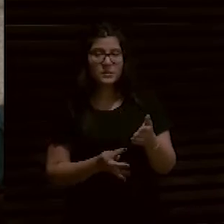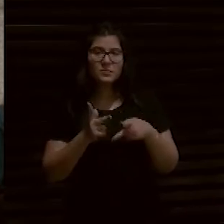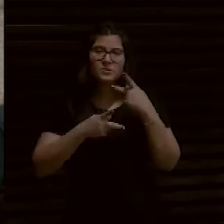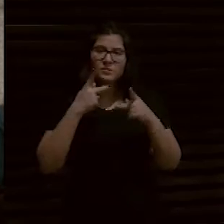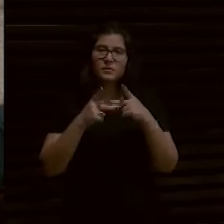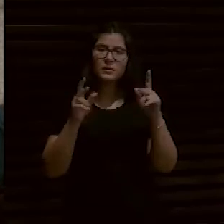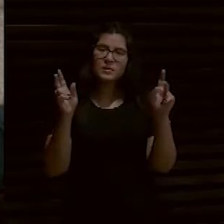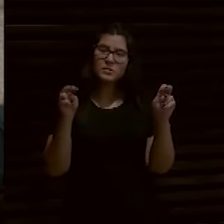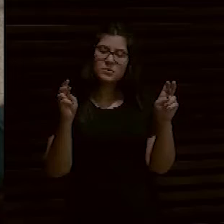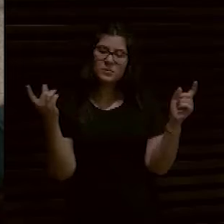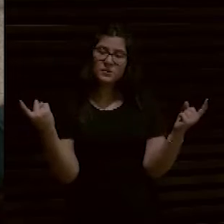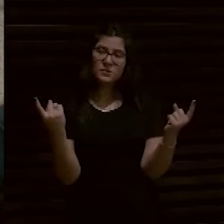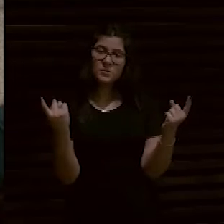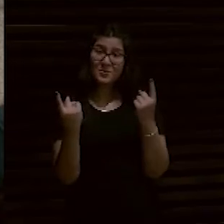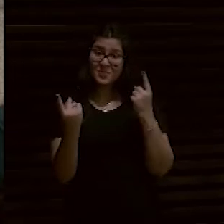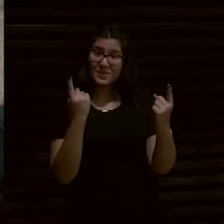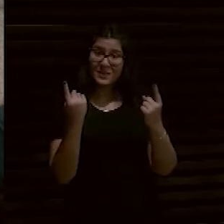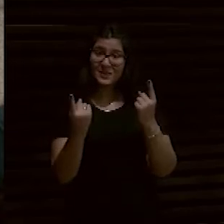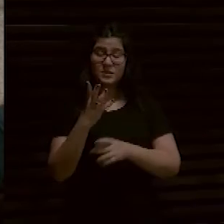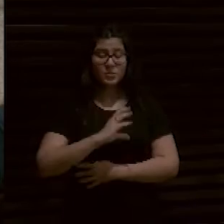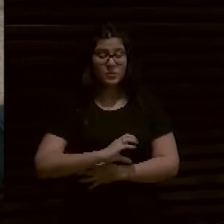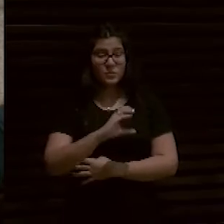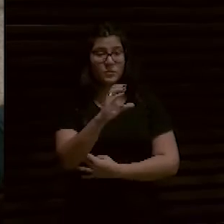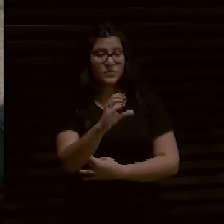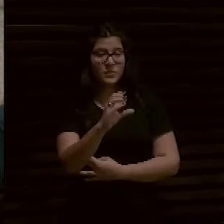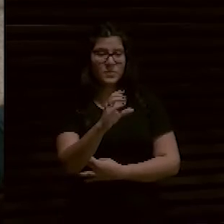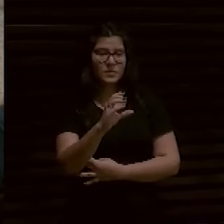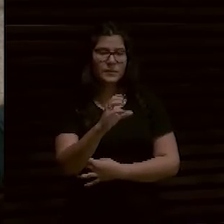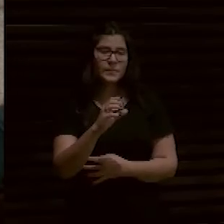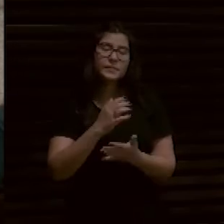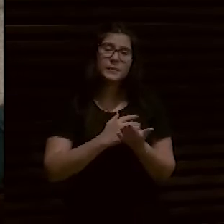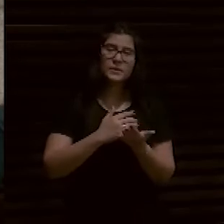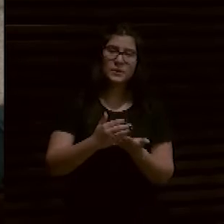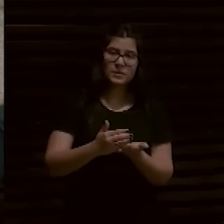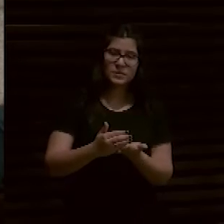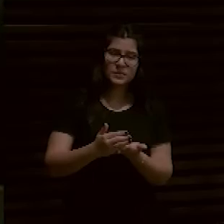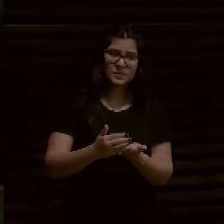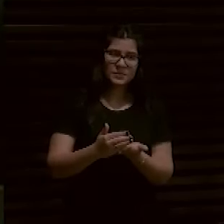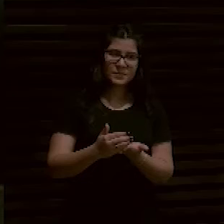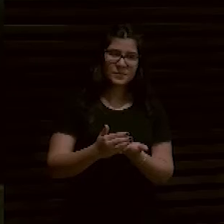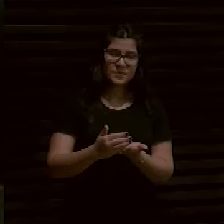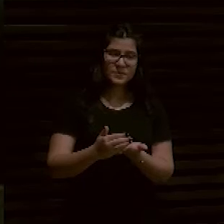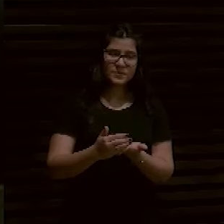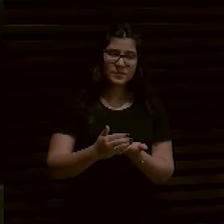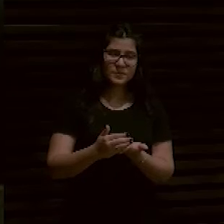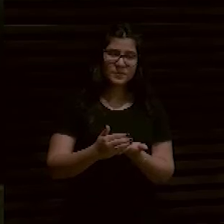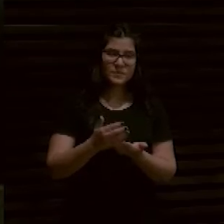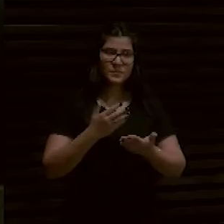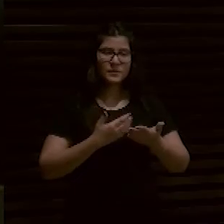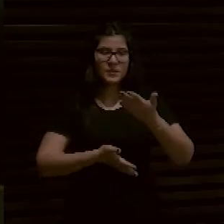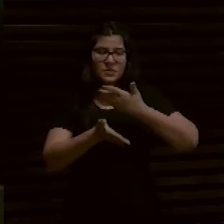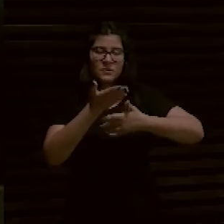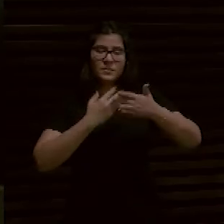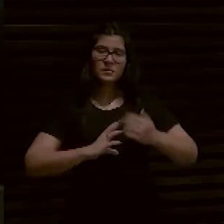dualidade. Confiança, que passa, que permeia pela